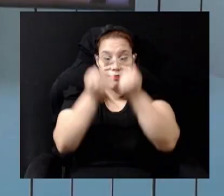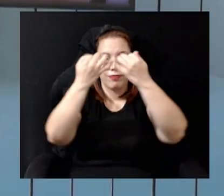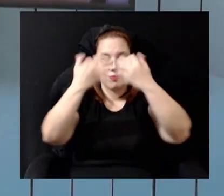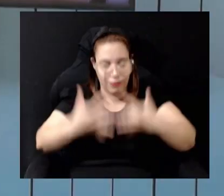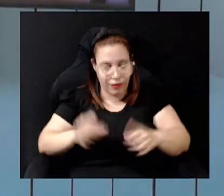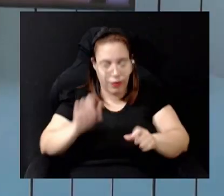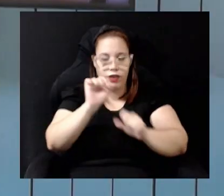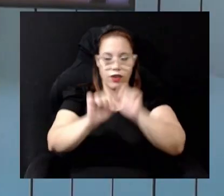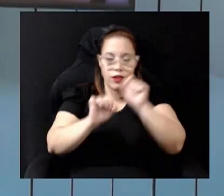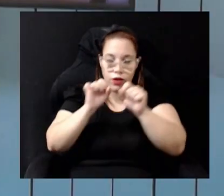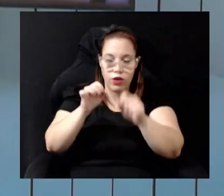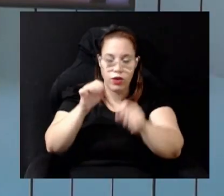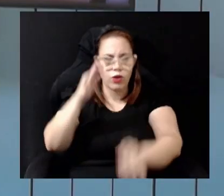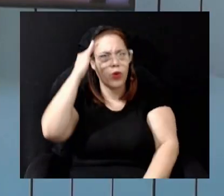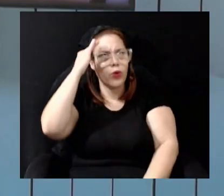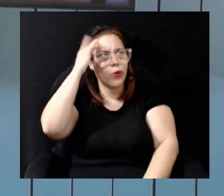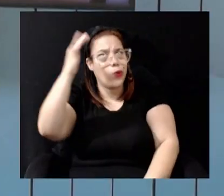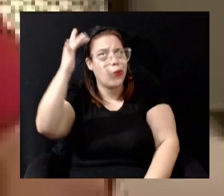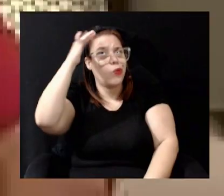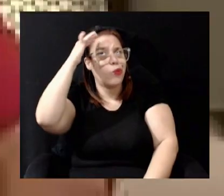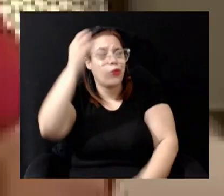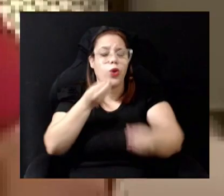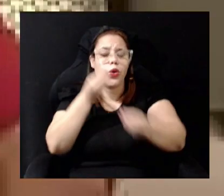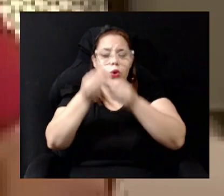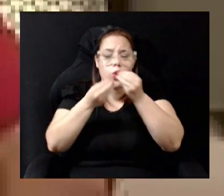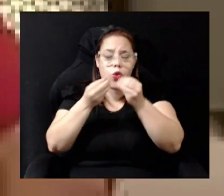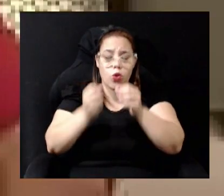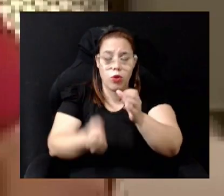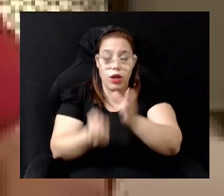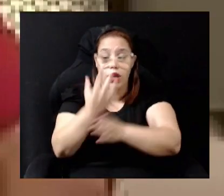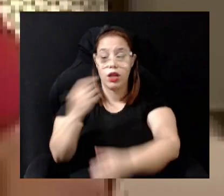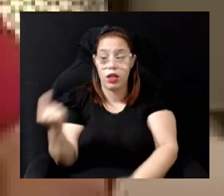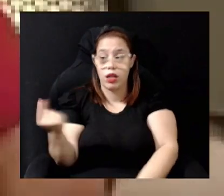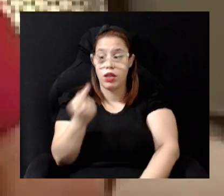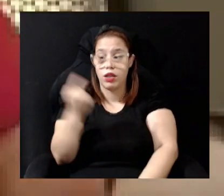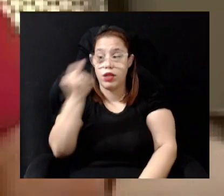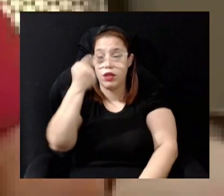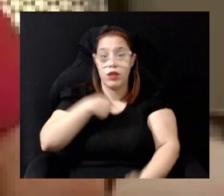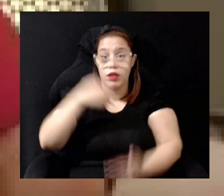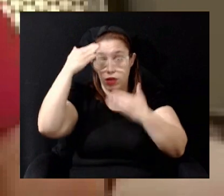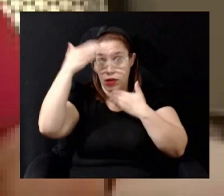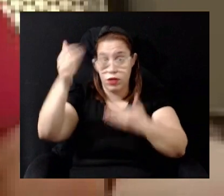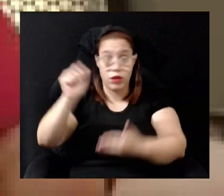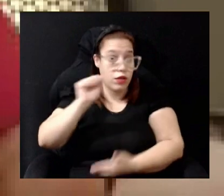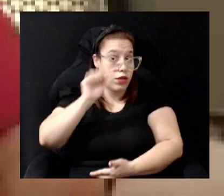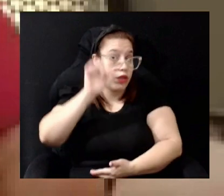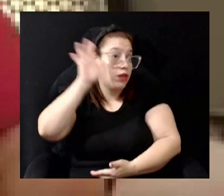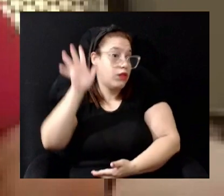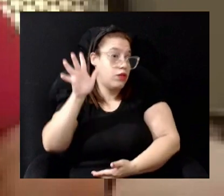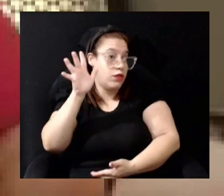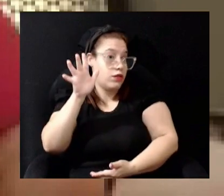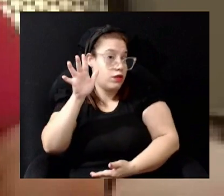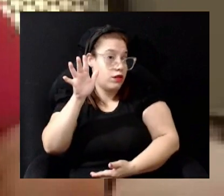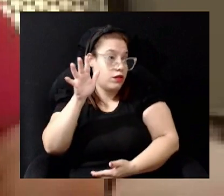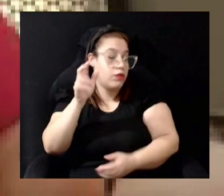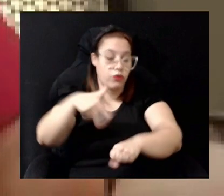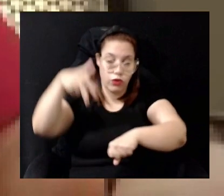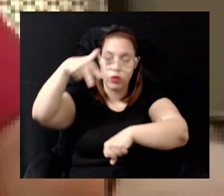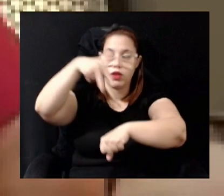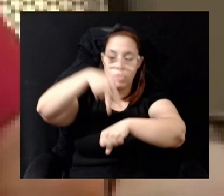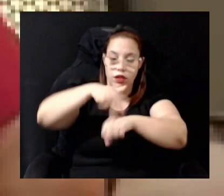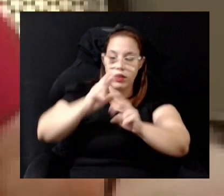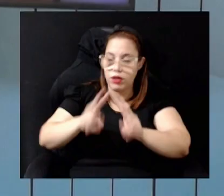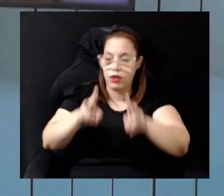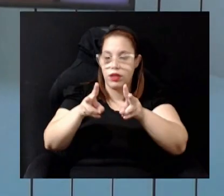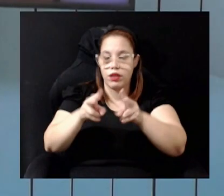gente imaginar e entender como se formam os furacões. Eu que agradeço a gente e fico à disposição sempre que vocês precisarem,